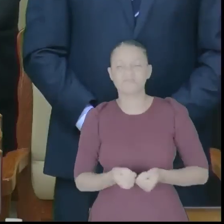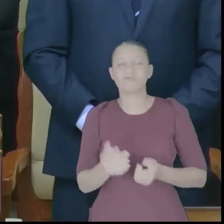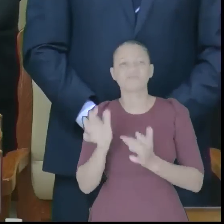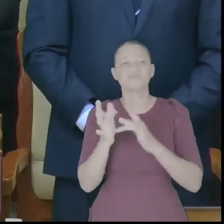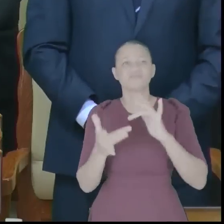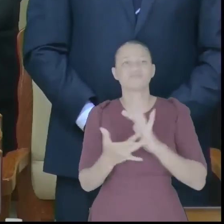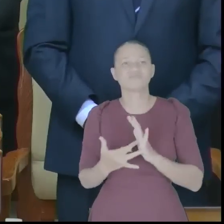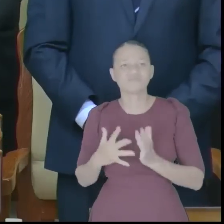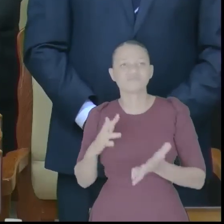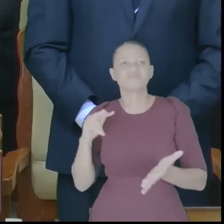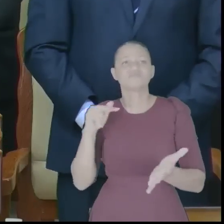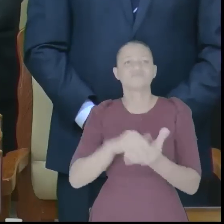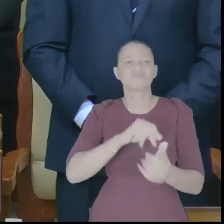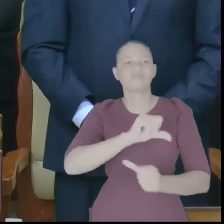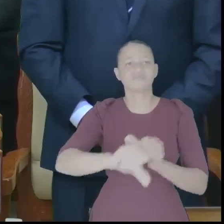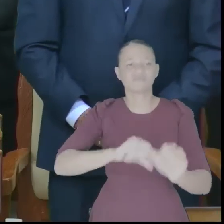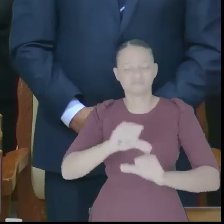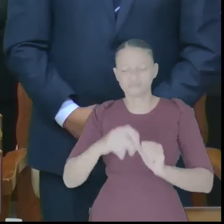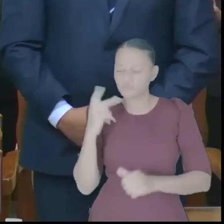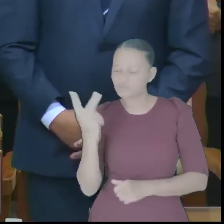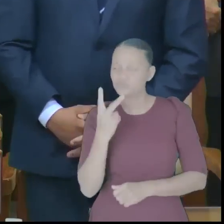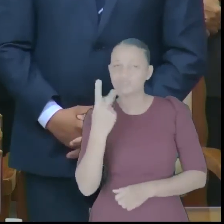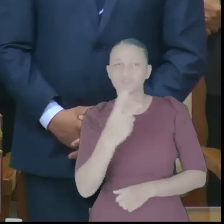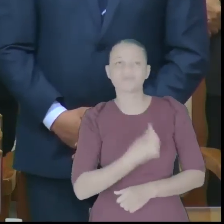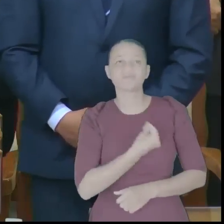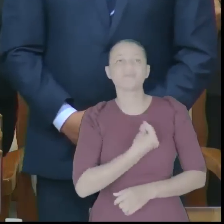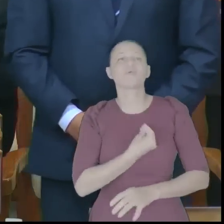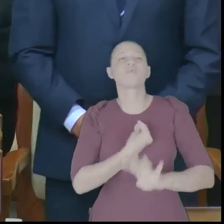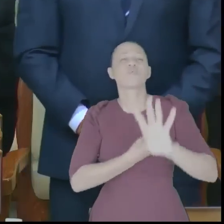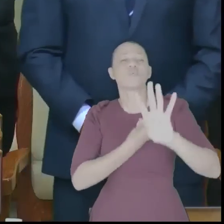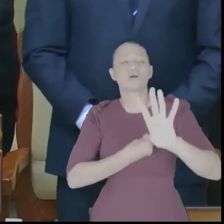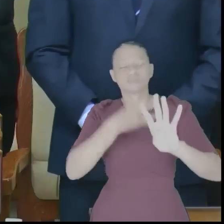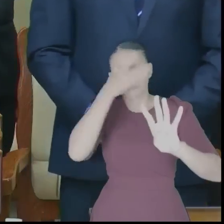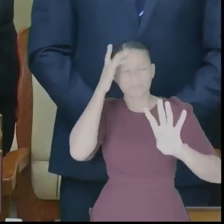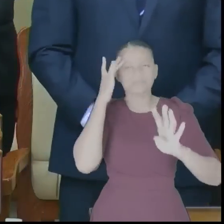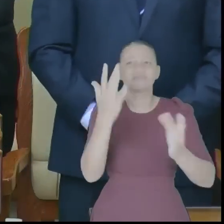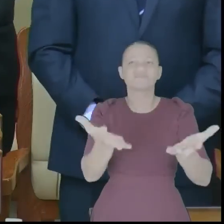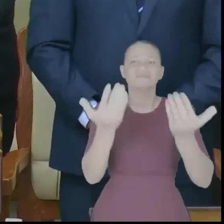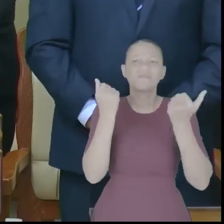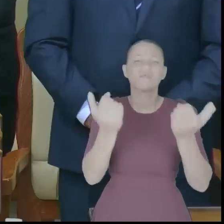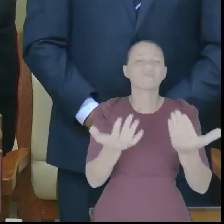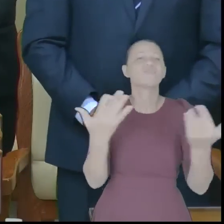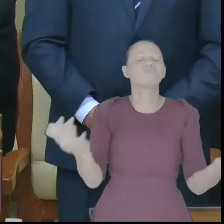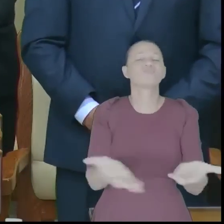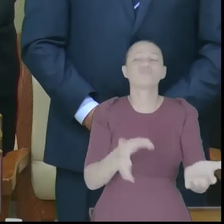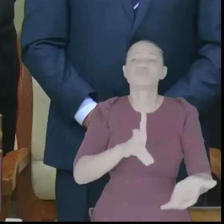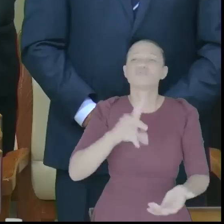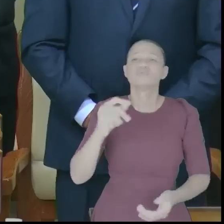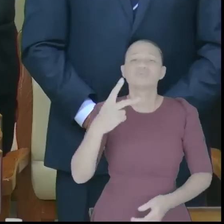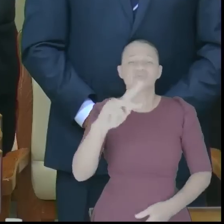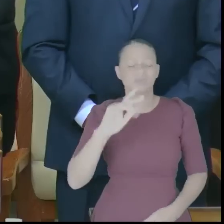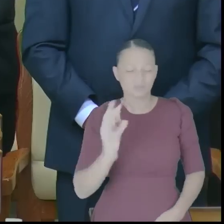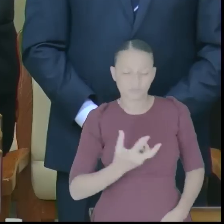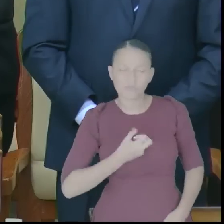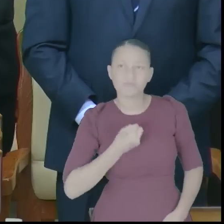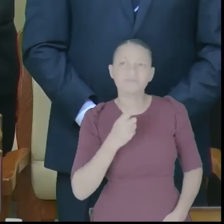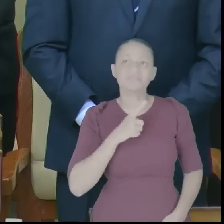história da nossa vida. Onde está a quarta pessoa? Vem, tem mais alguém? Hoje é o dia da tua salvação. Tem mais